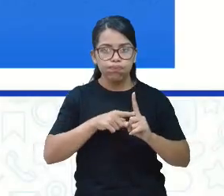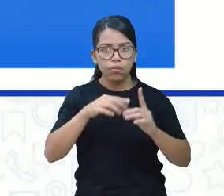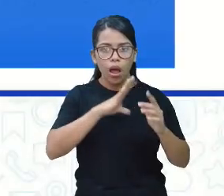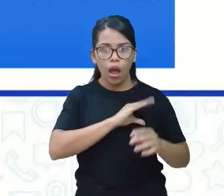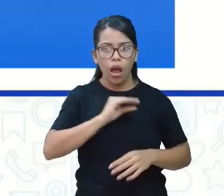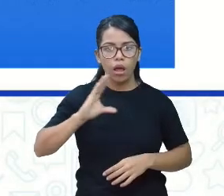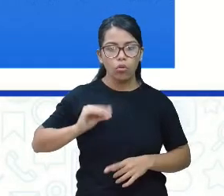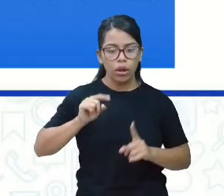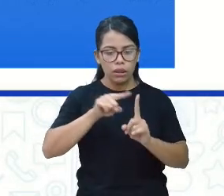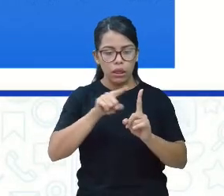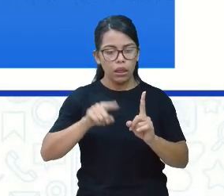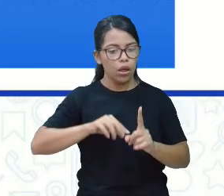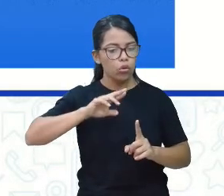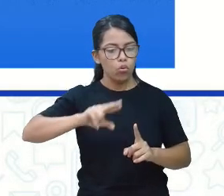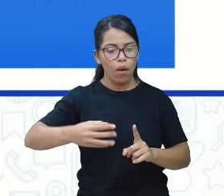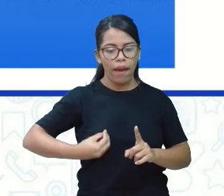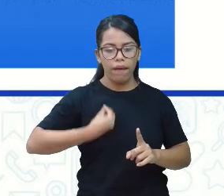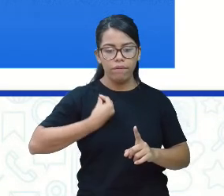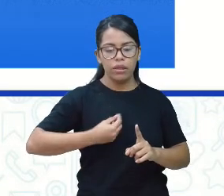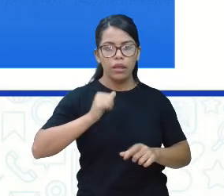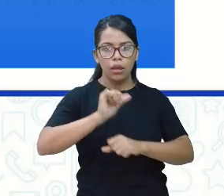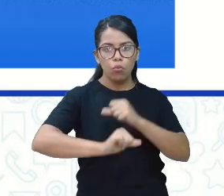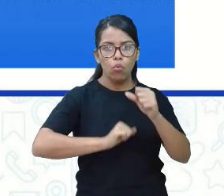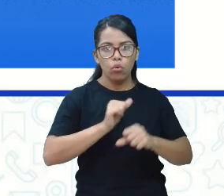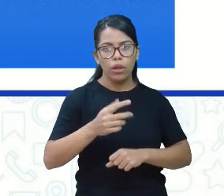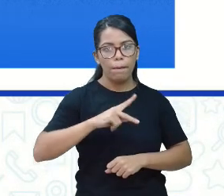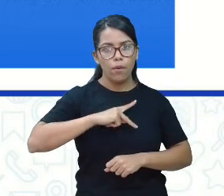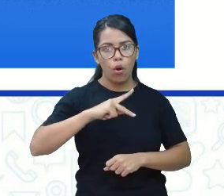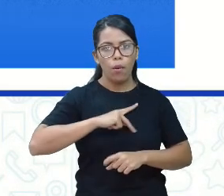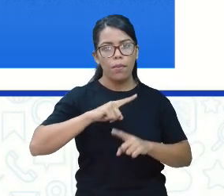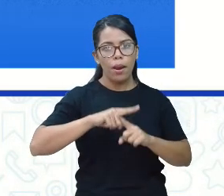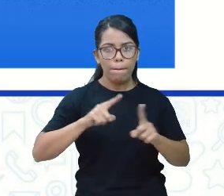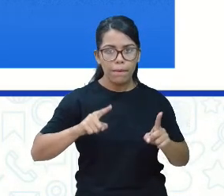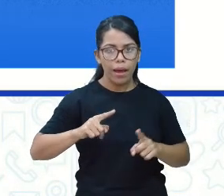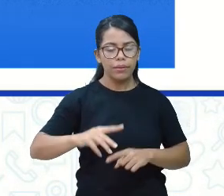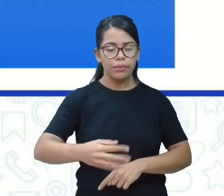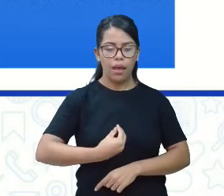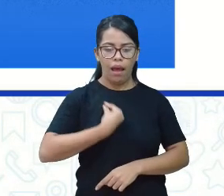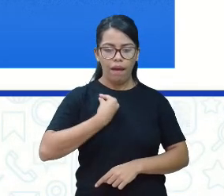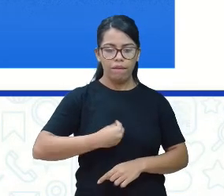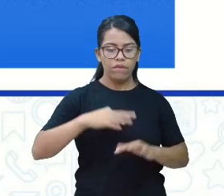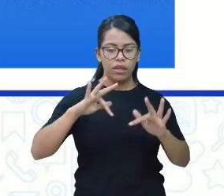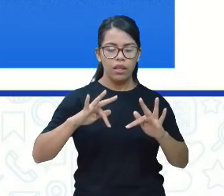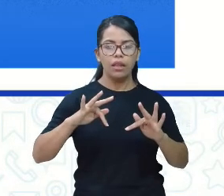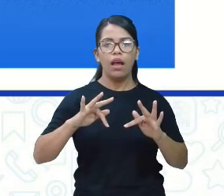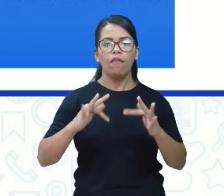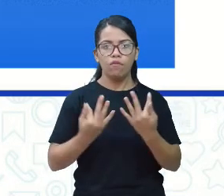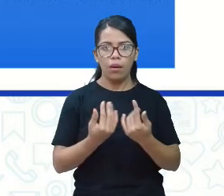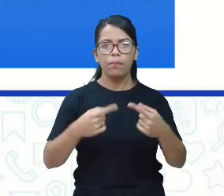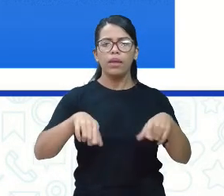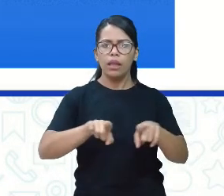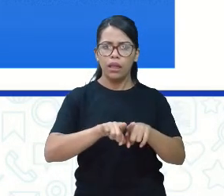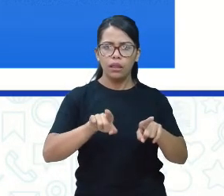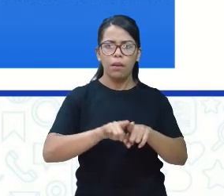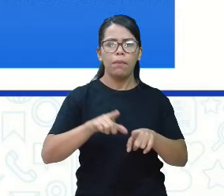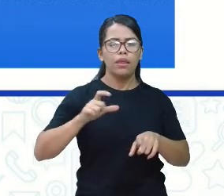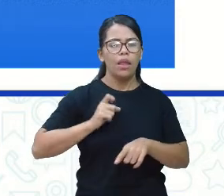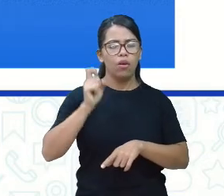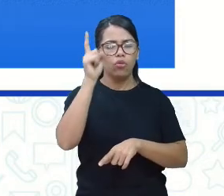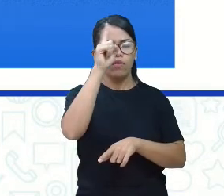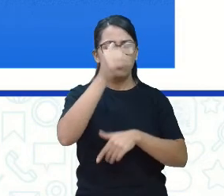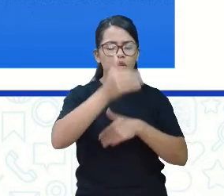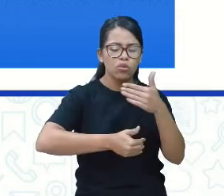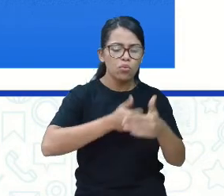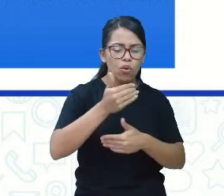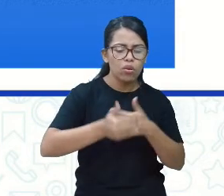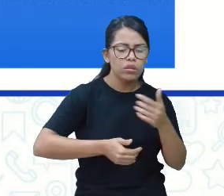que sofre mudanças, né? O pai, assim como as famílias de ambos, também passam pelo difícil processo de adaptação a